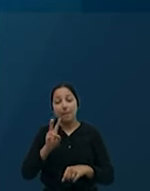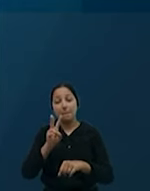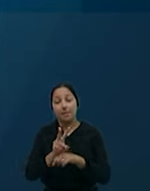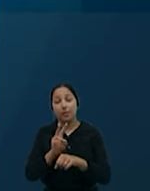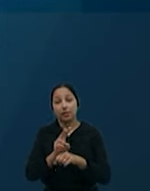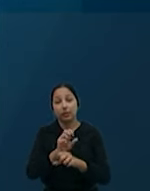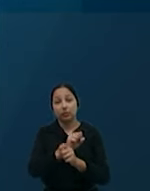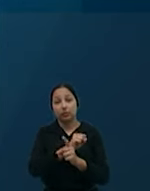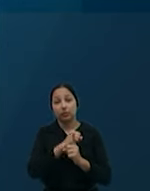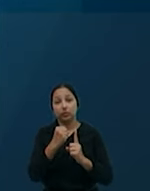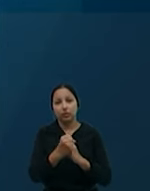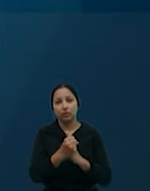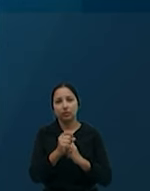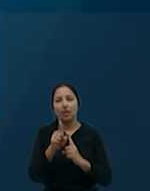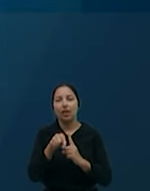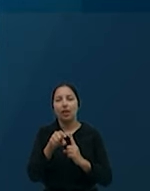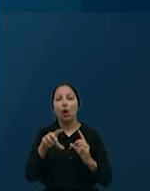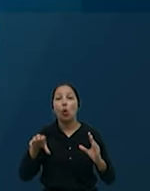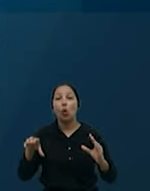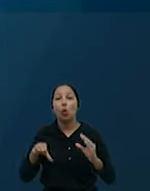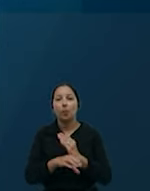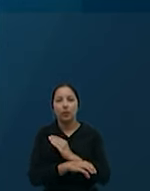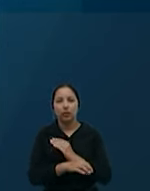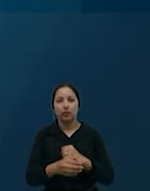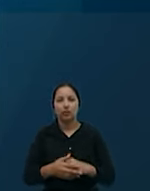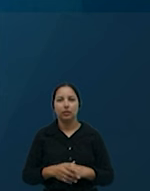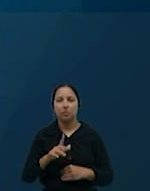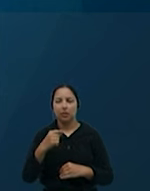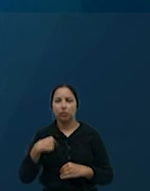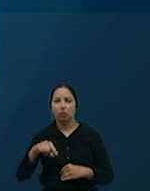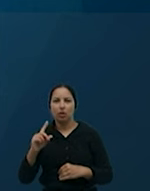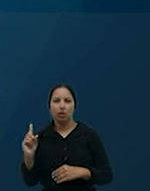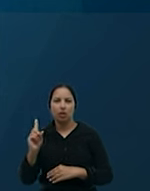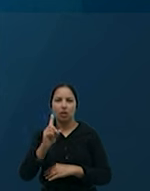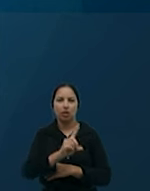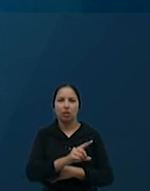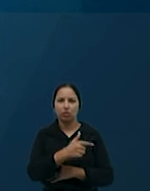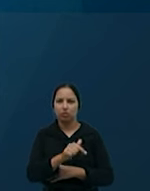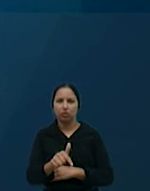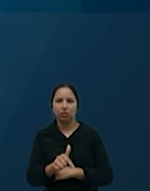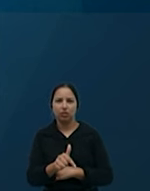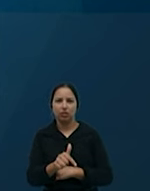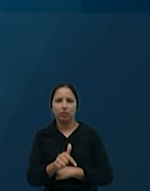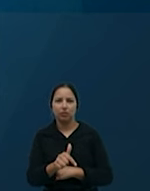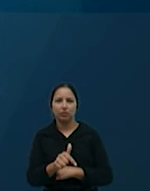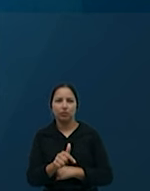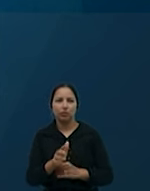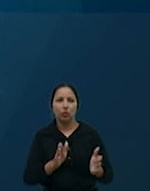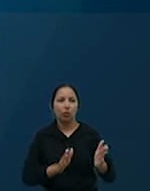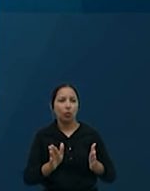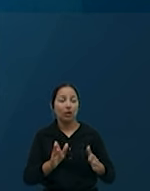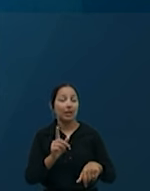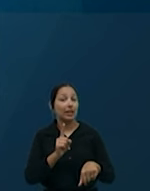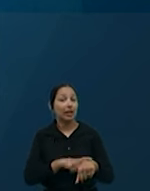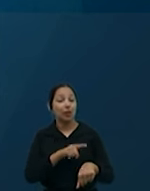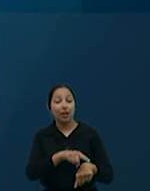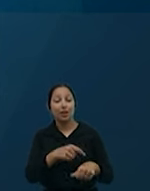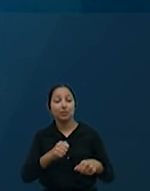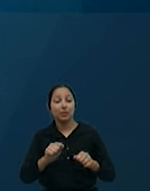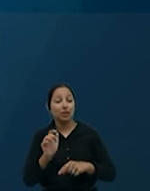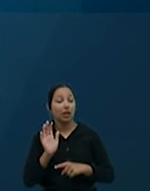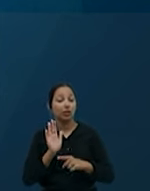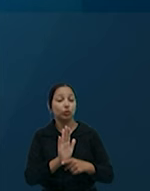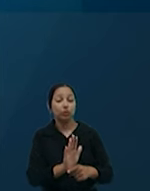Só que a gente não tem como ir lá e descobrir qual que é o momento do fato da vida que aquela pessoa precisa da assistência e da